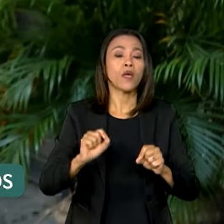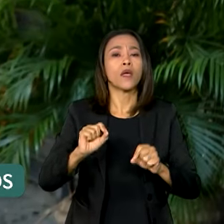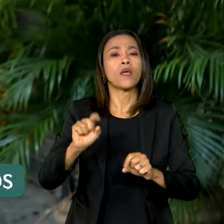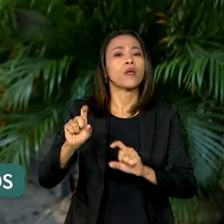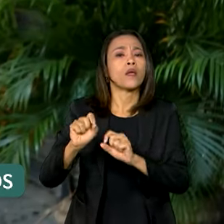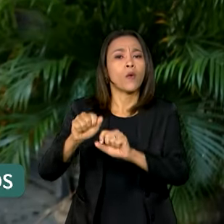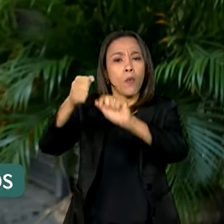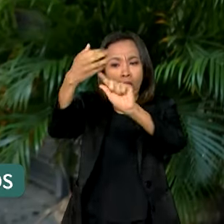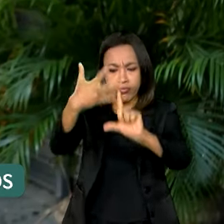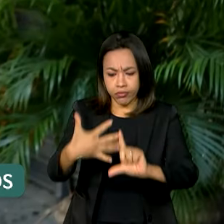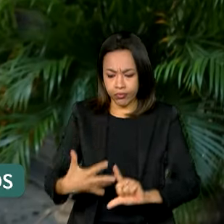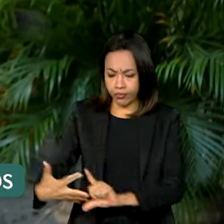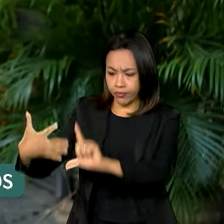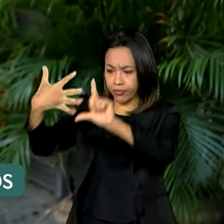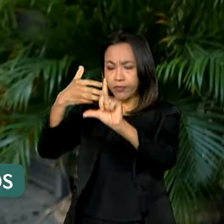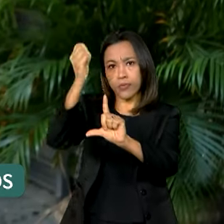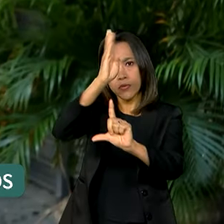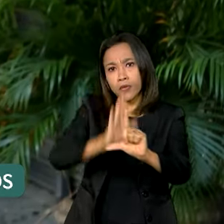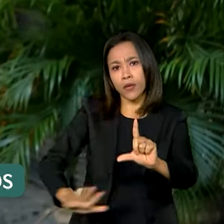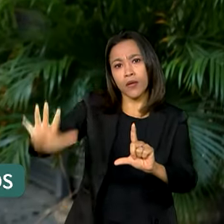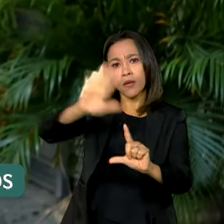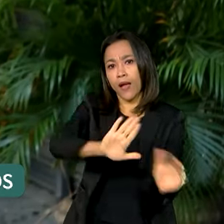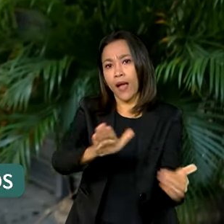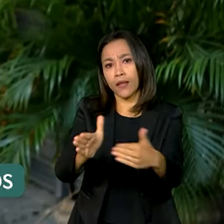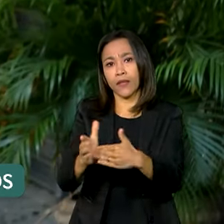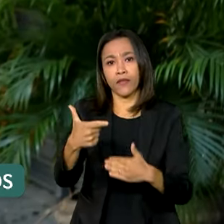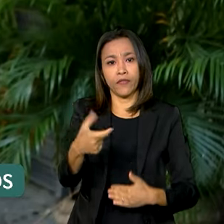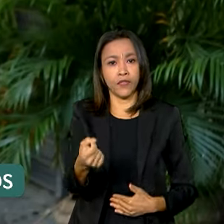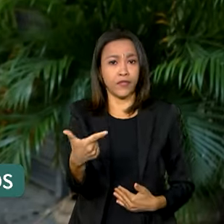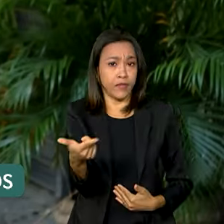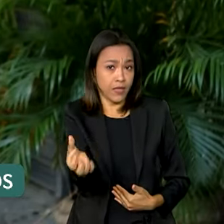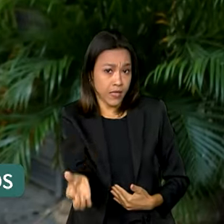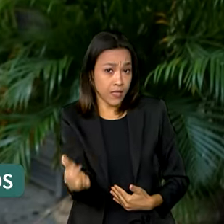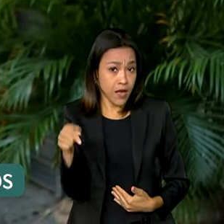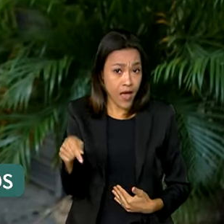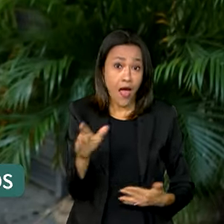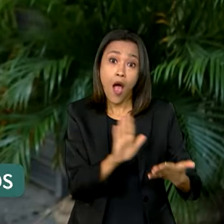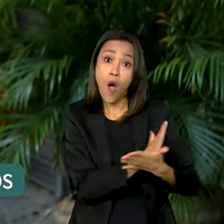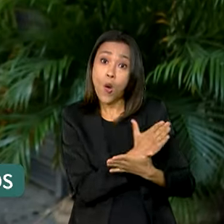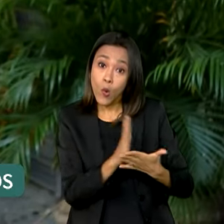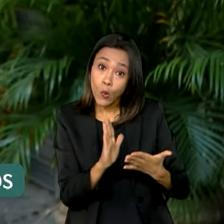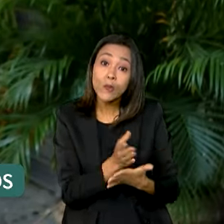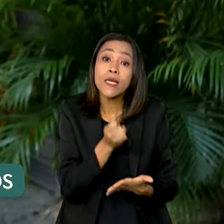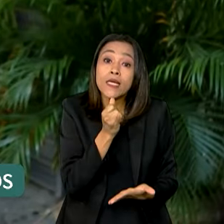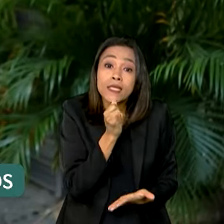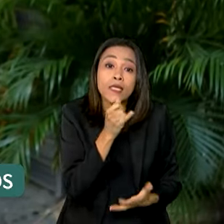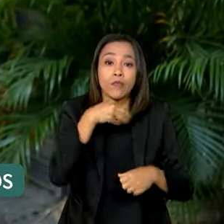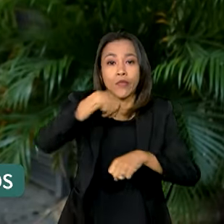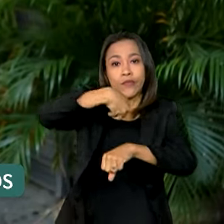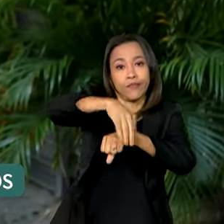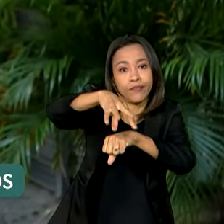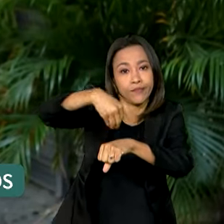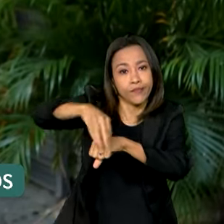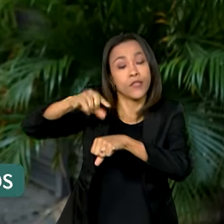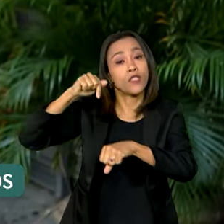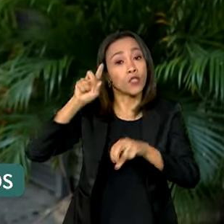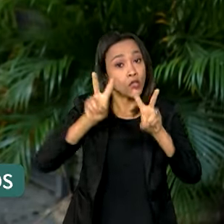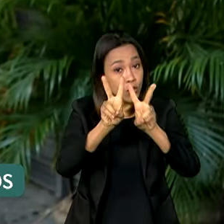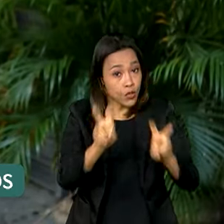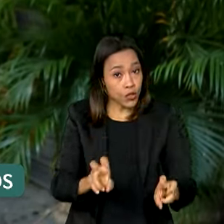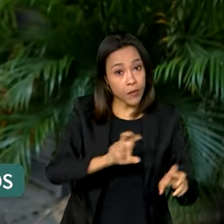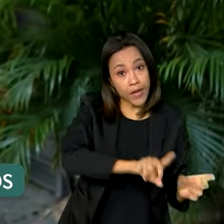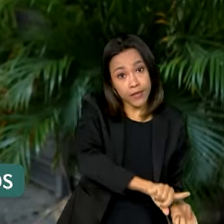plataforma nacional digital até 2026. Esses são apenas alguns exemplos dessa transformação